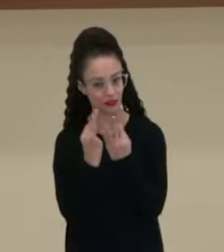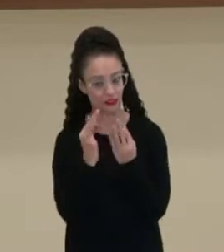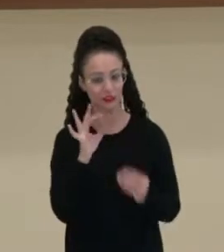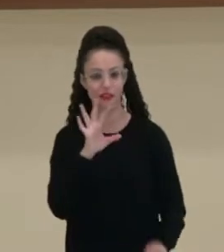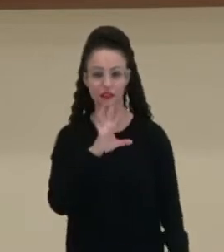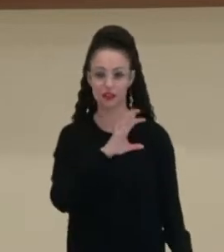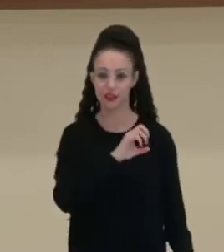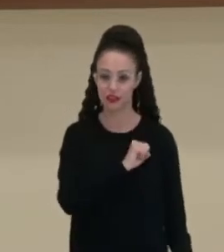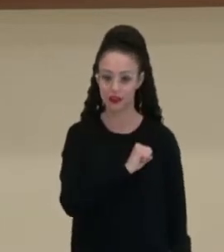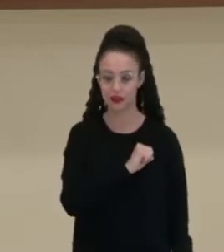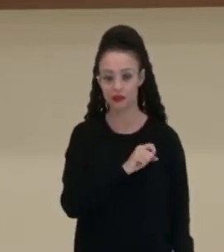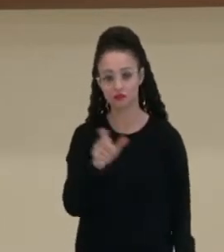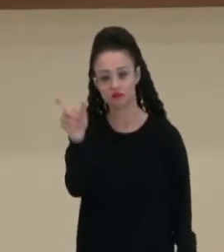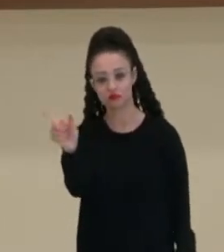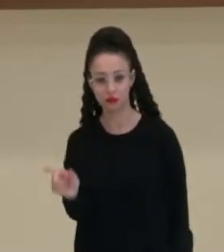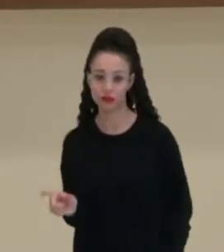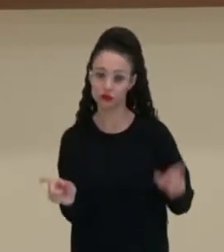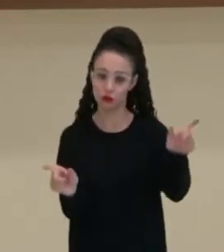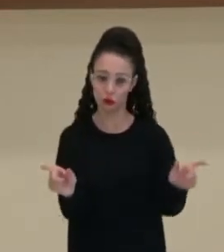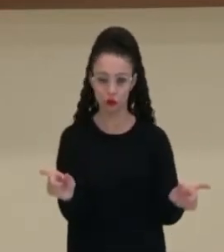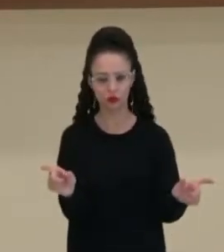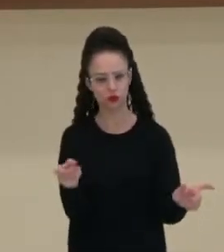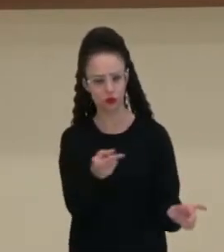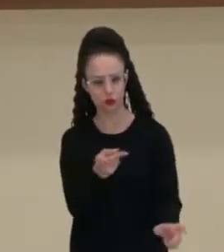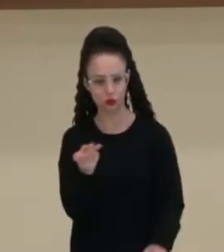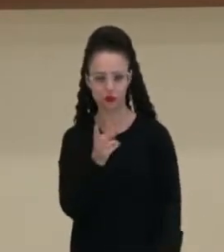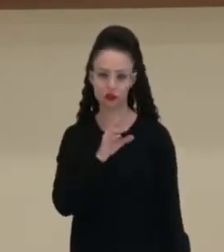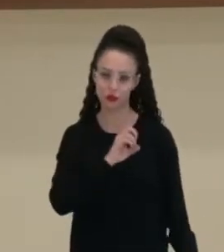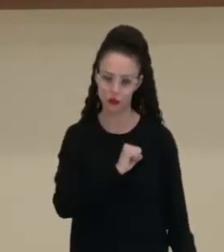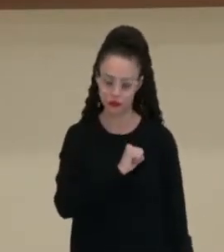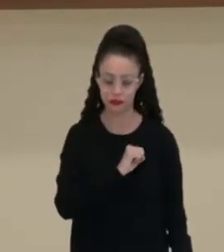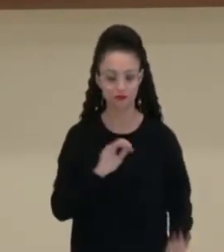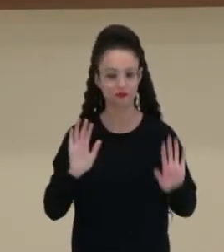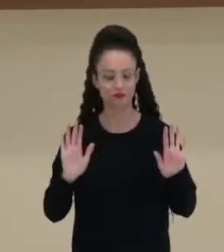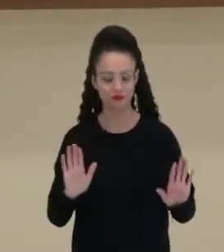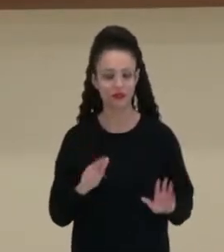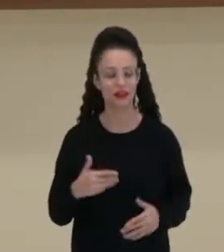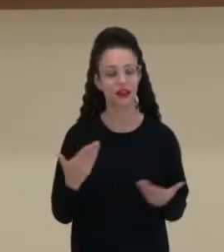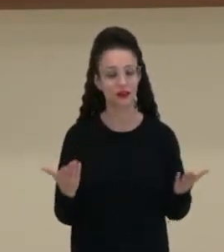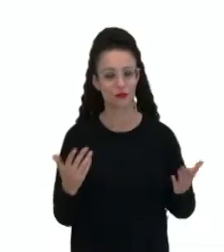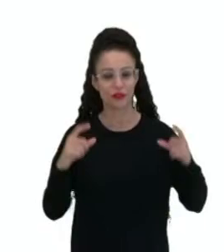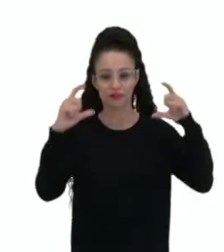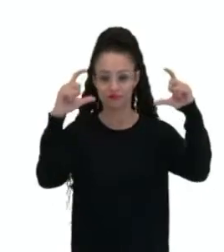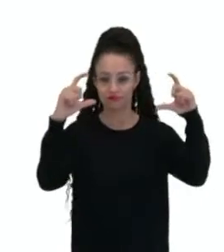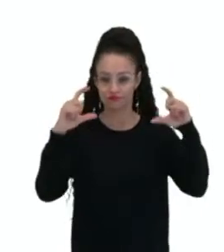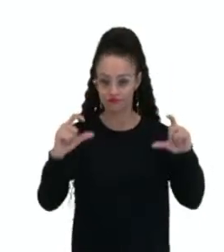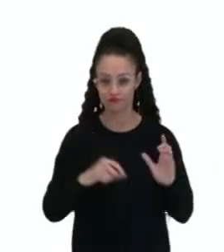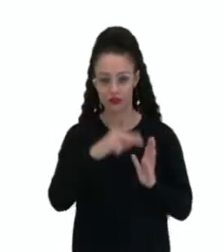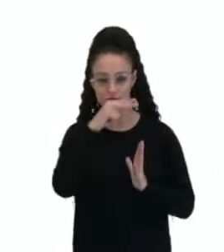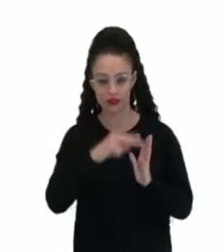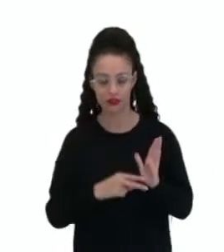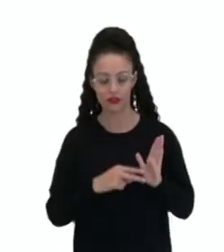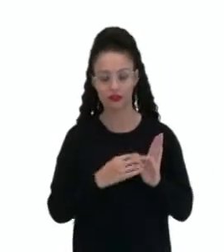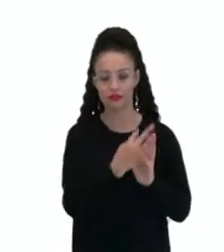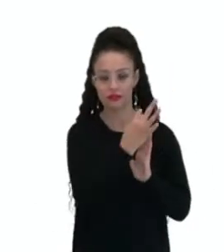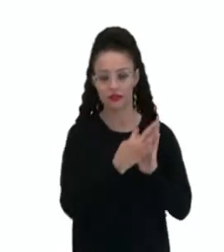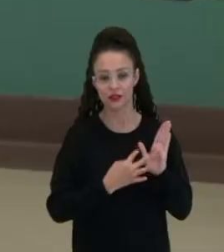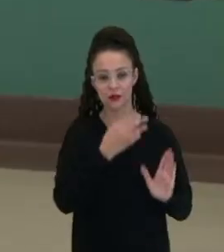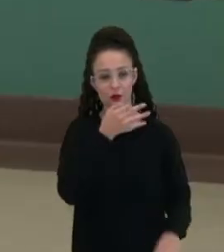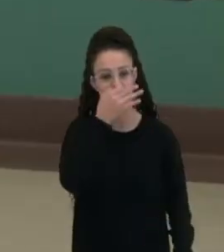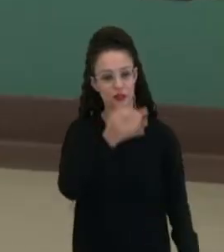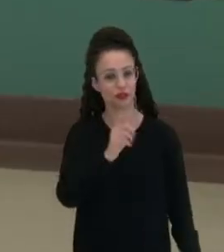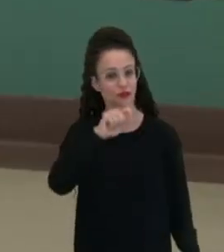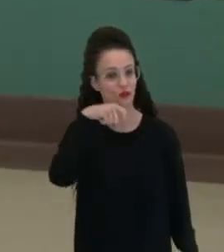amor entre duas pessoas que se gostam muito. Vamos ler alguns trechos de um artigo de opinião para saber mais